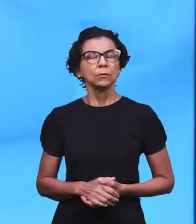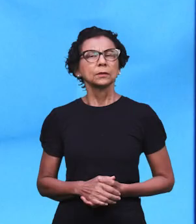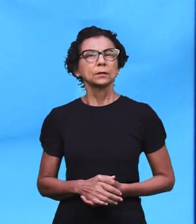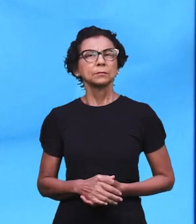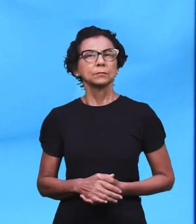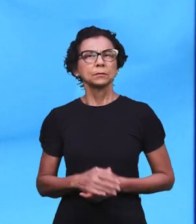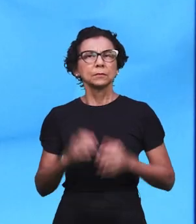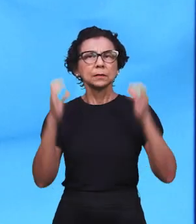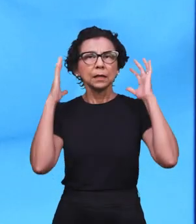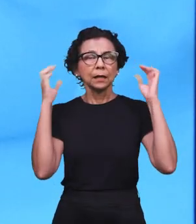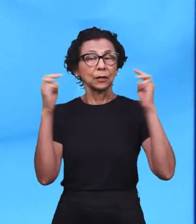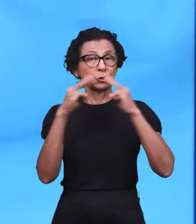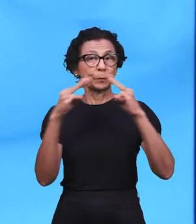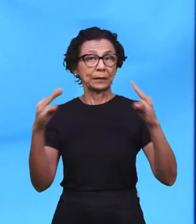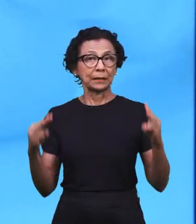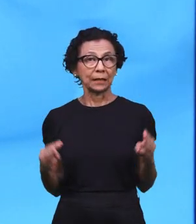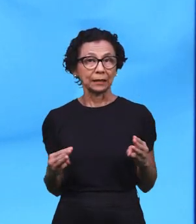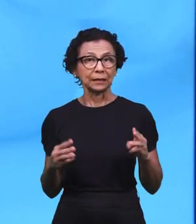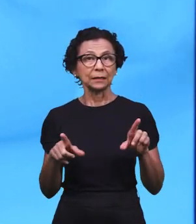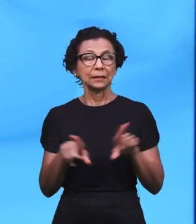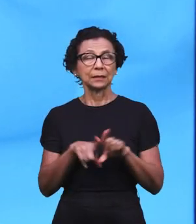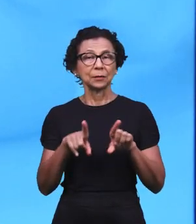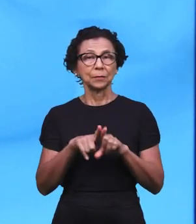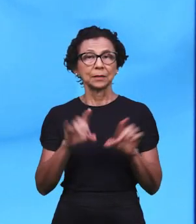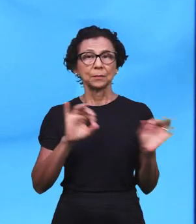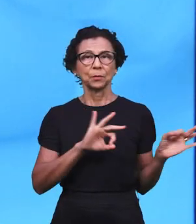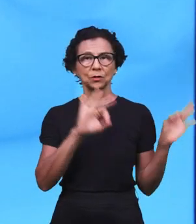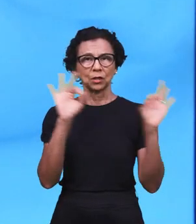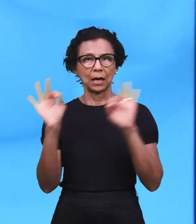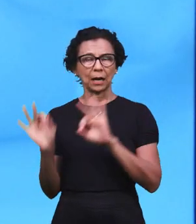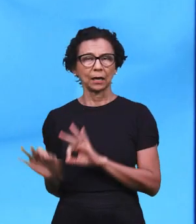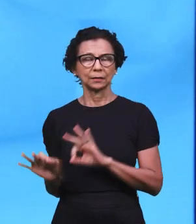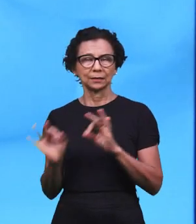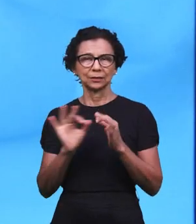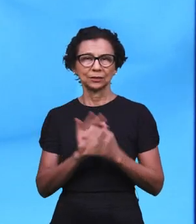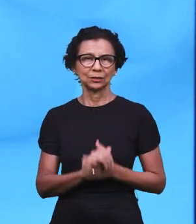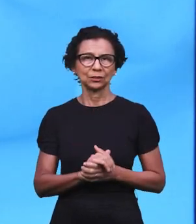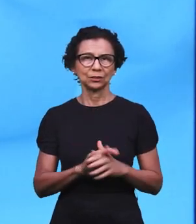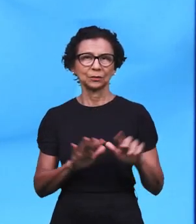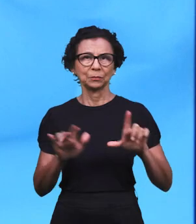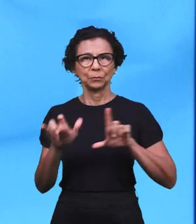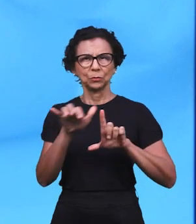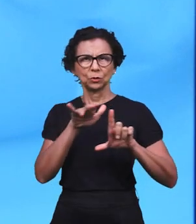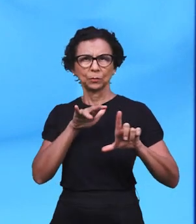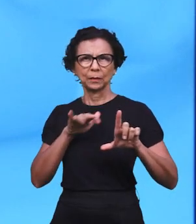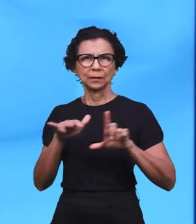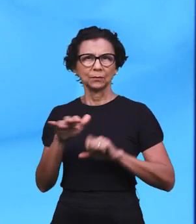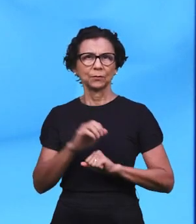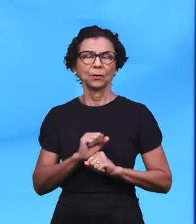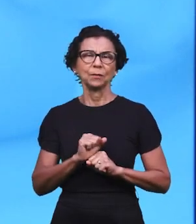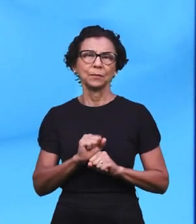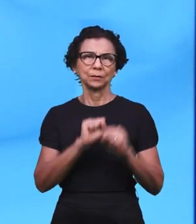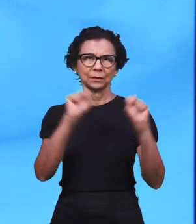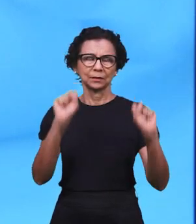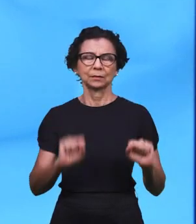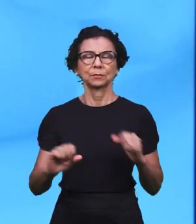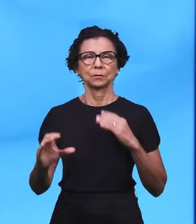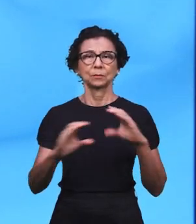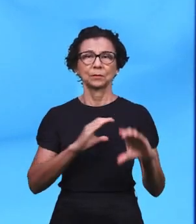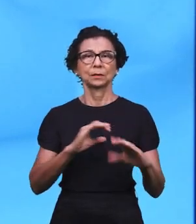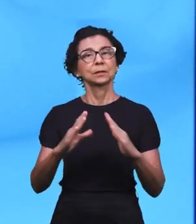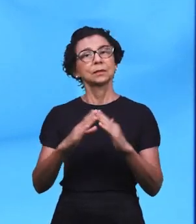assistir pelas multiplataformas digitais do Sistema de Comunicação da Igreja Cristã Maranata. E o tema de hoje